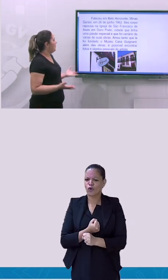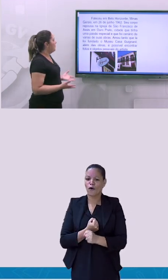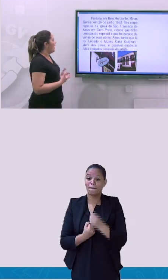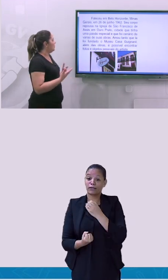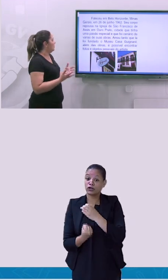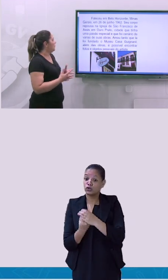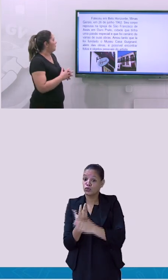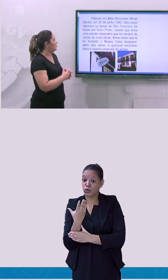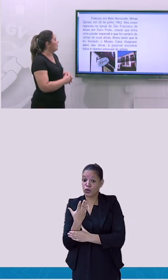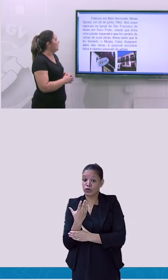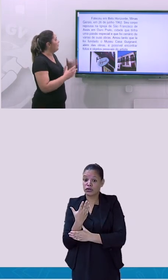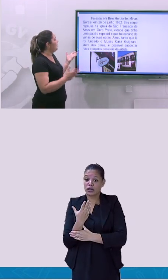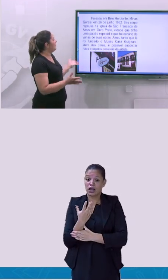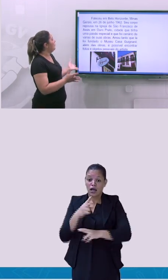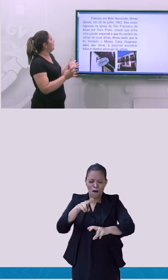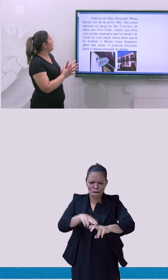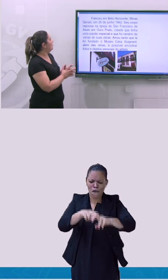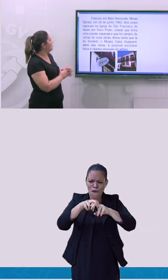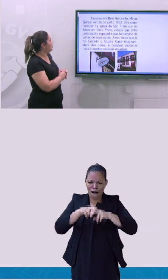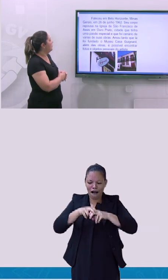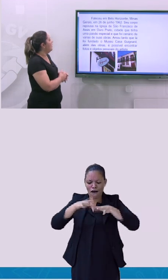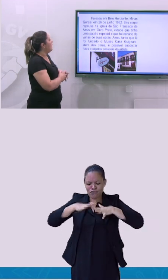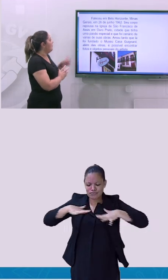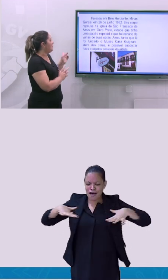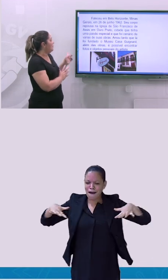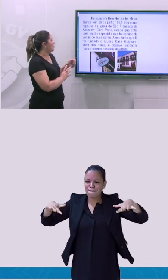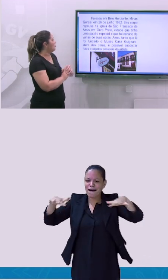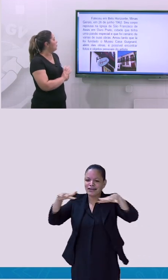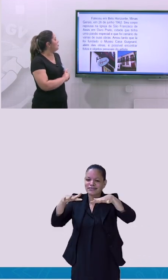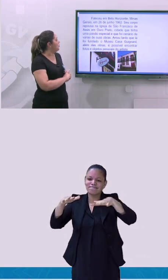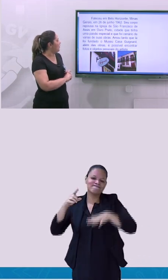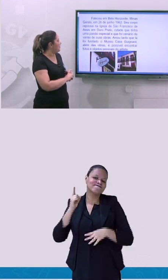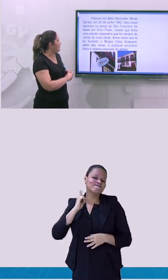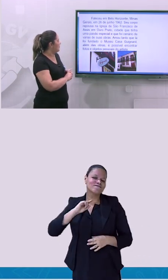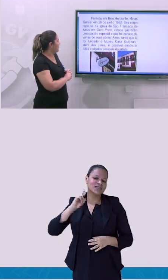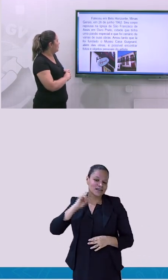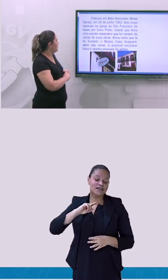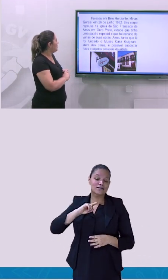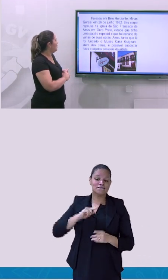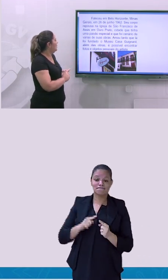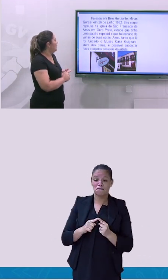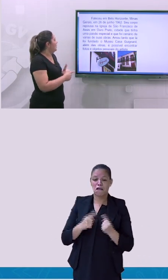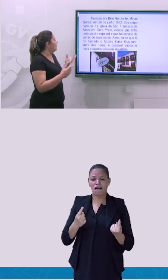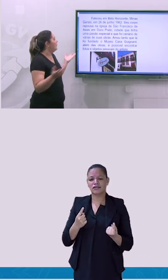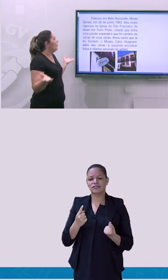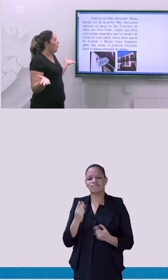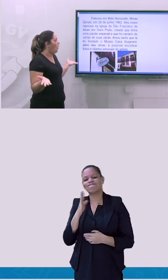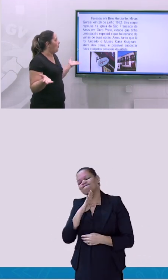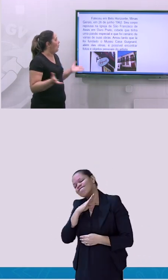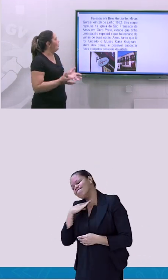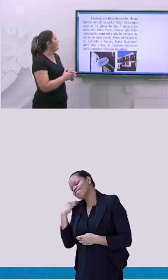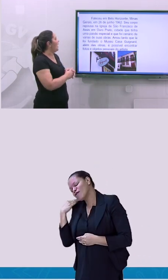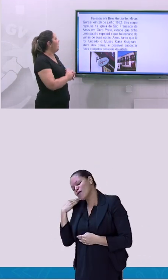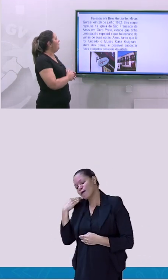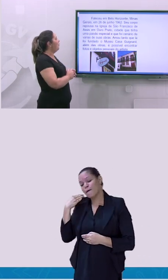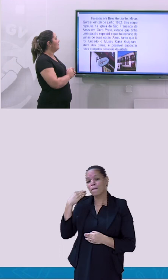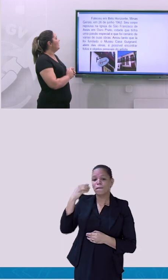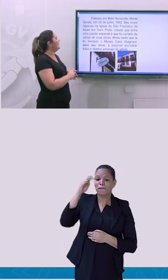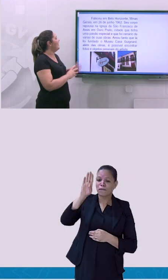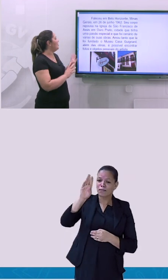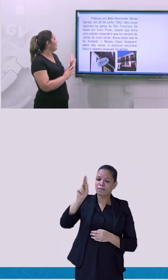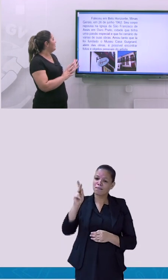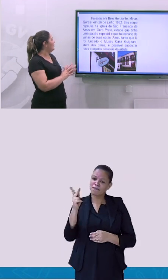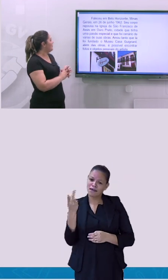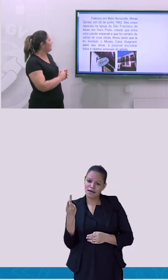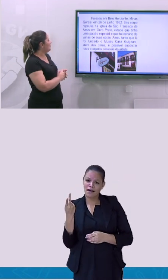cima da paisagem das pessoas. Ele faleceu em Belo Horizonte em 26 de junho de 1962 e seu corpo hoje ainda repousa